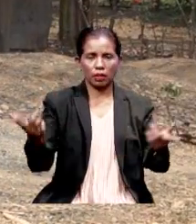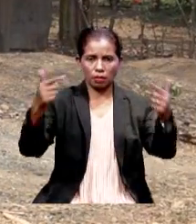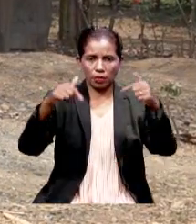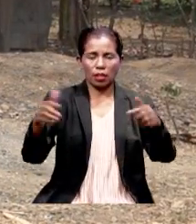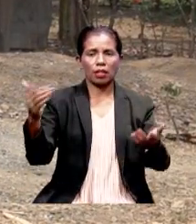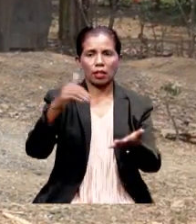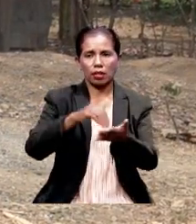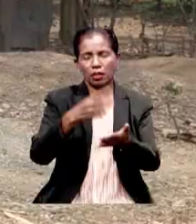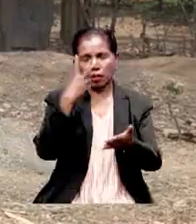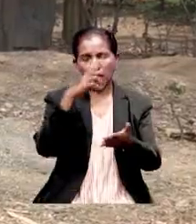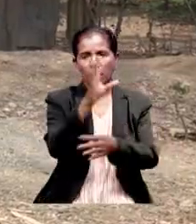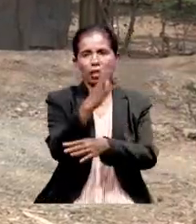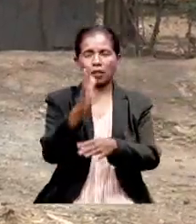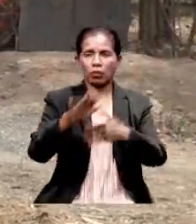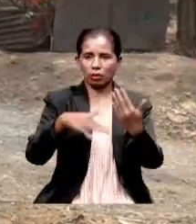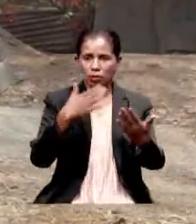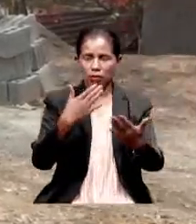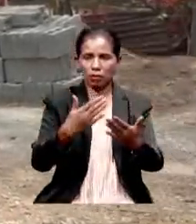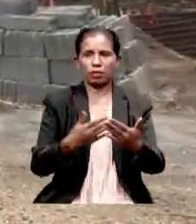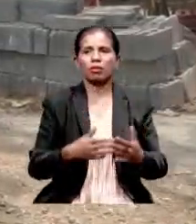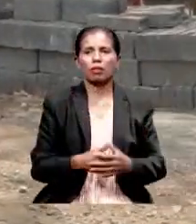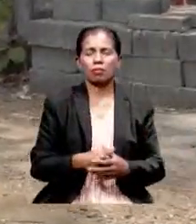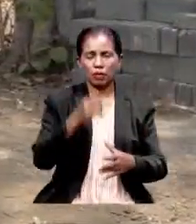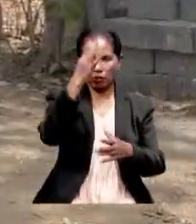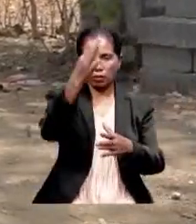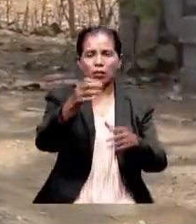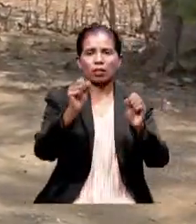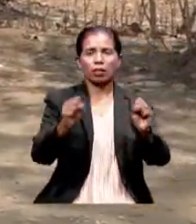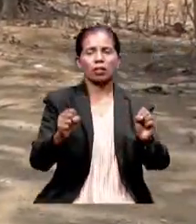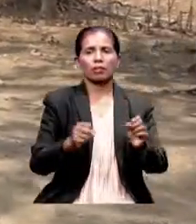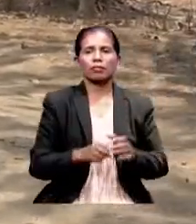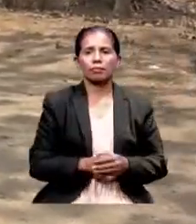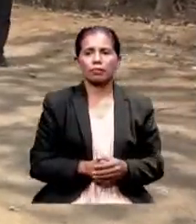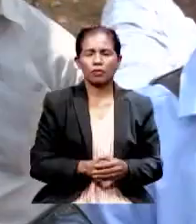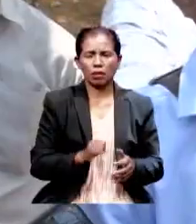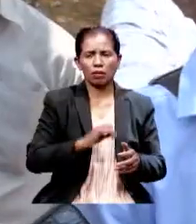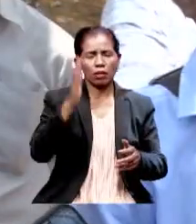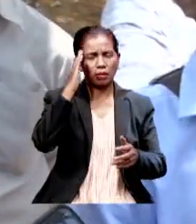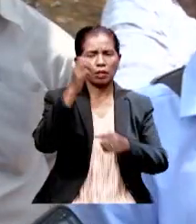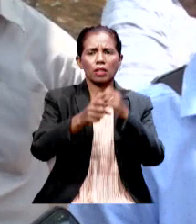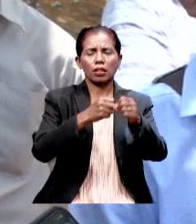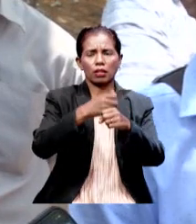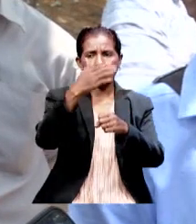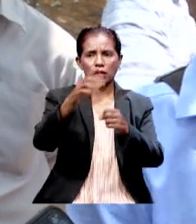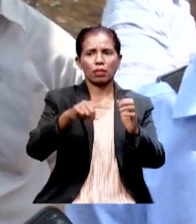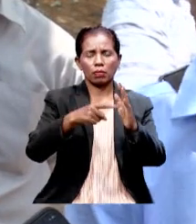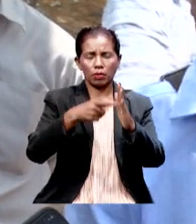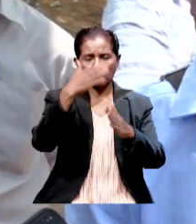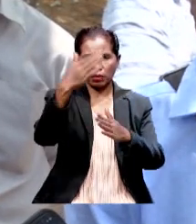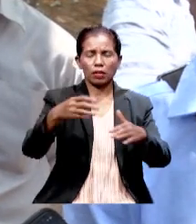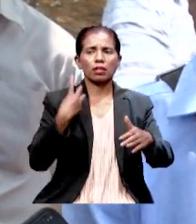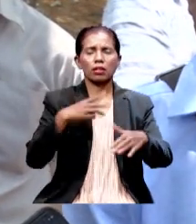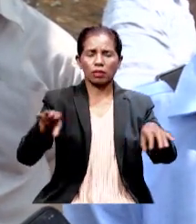bel haremos ai hori serne hotu per ba futuro ne tengi bok ha oni tino in belana tamba ita komes ohing tamba oi ni te